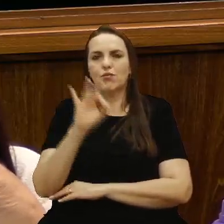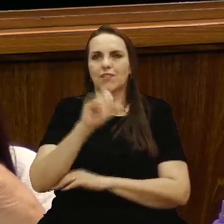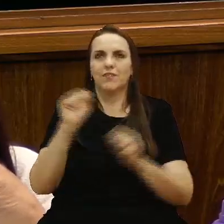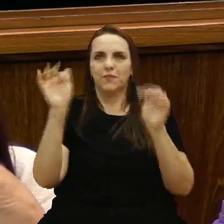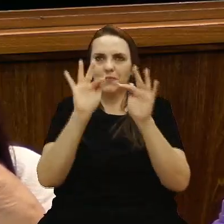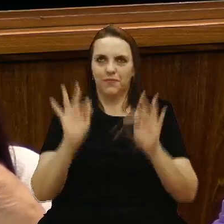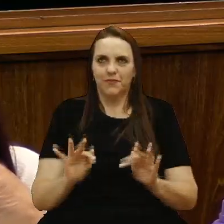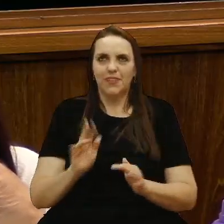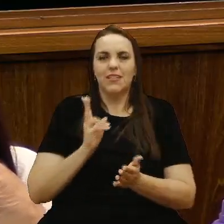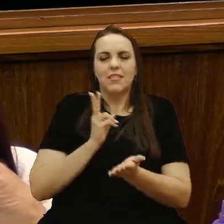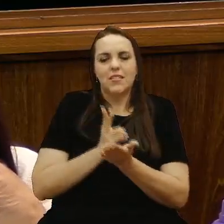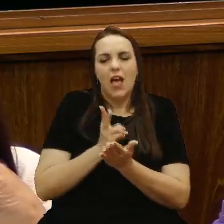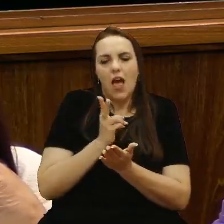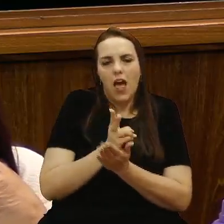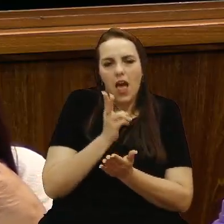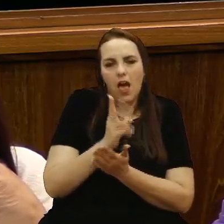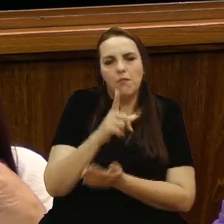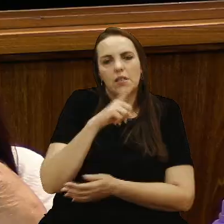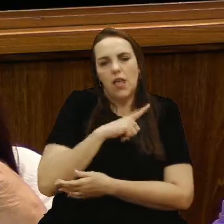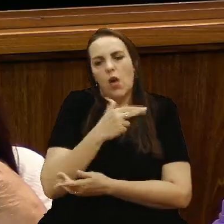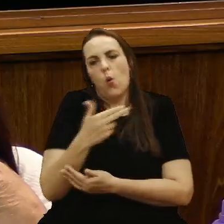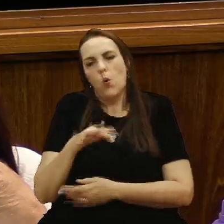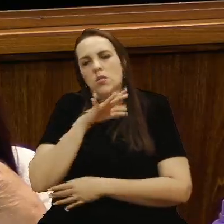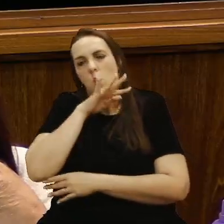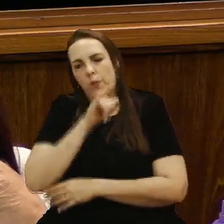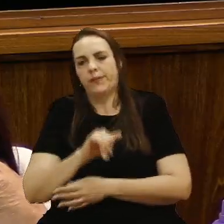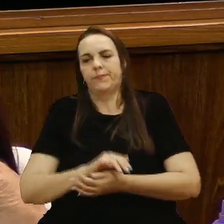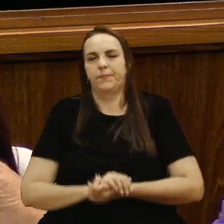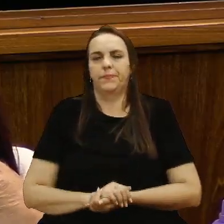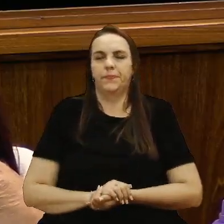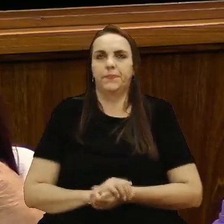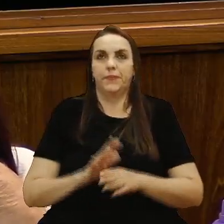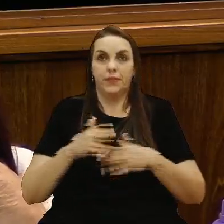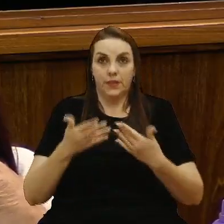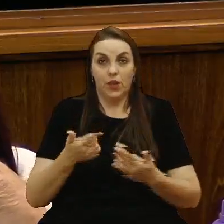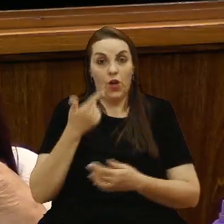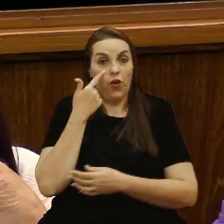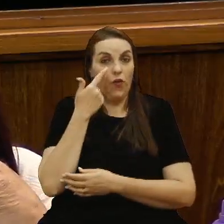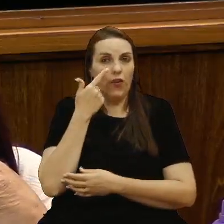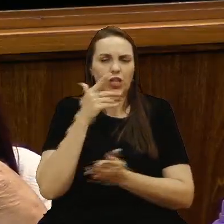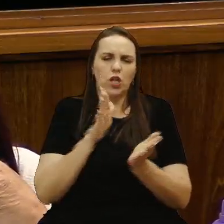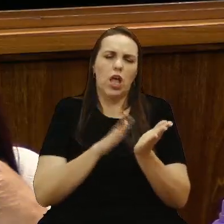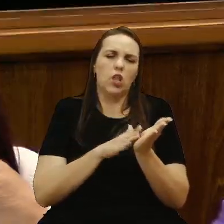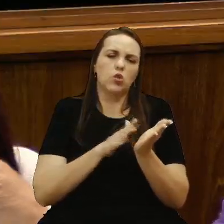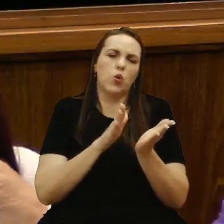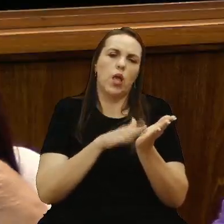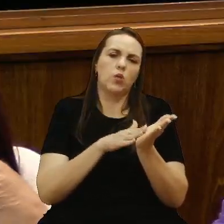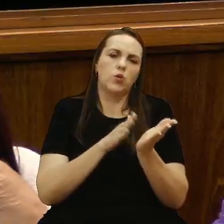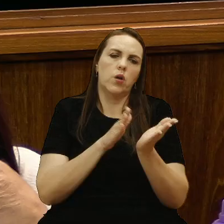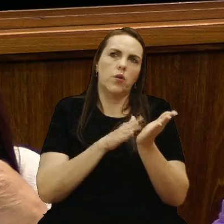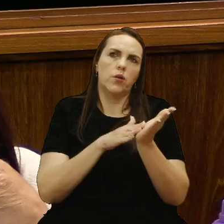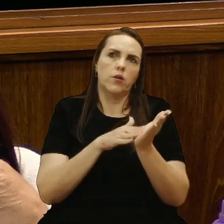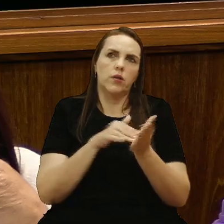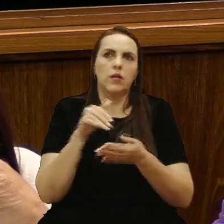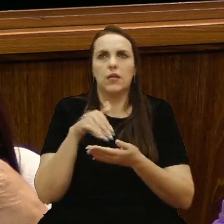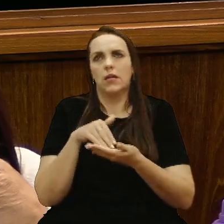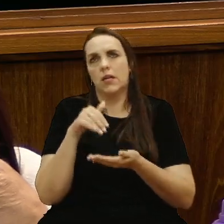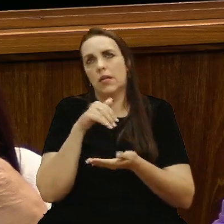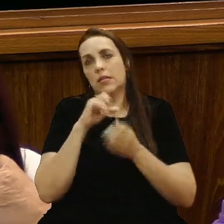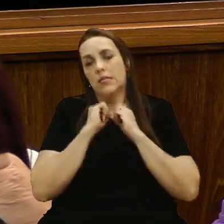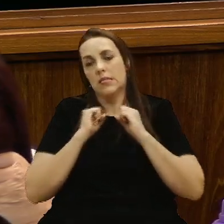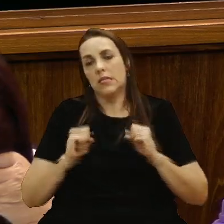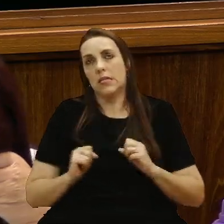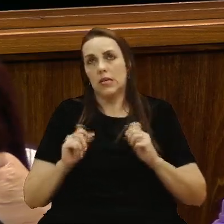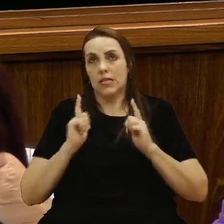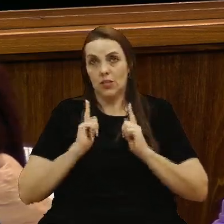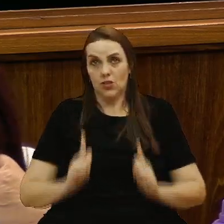Sempre tem alguma coisa ruim. E daí aqui eu vejo muitos elogios para a Secretaria de Gestão Urbana, então